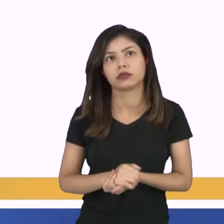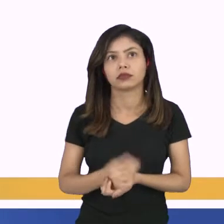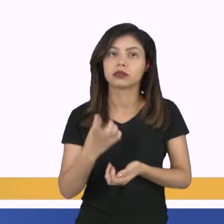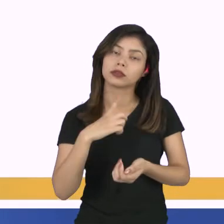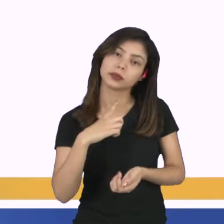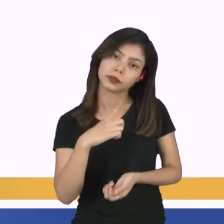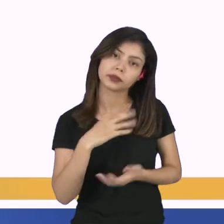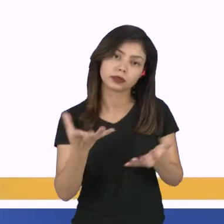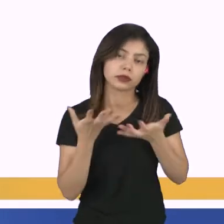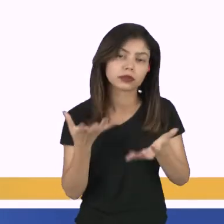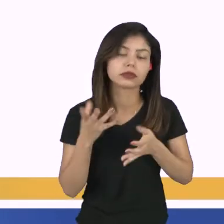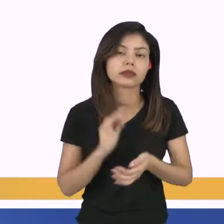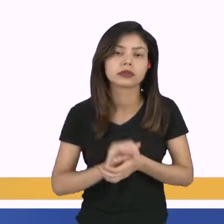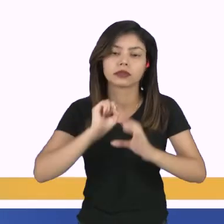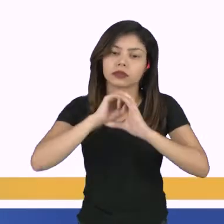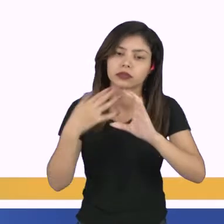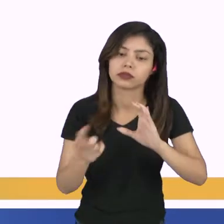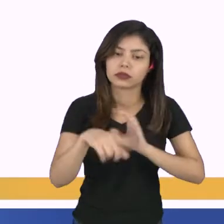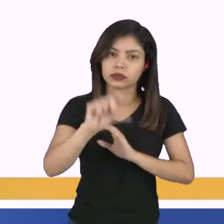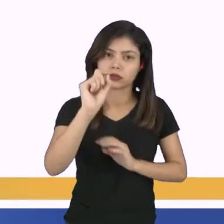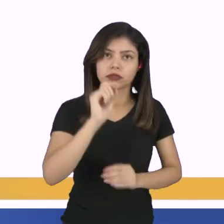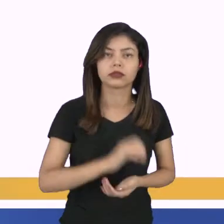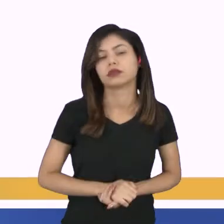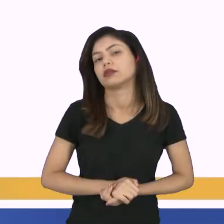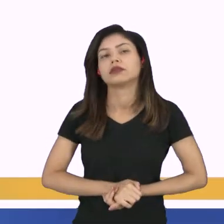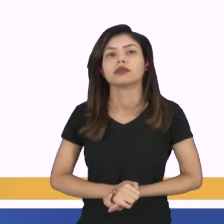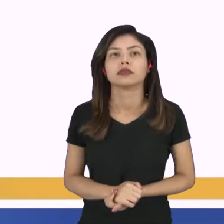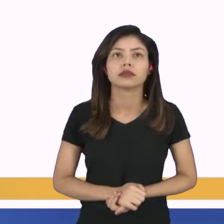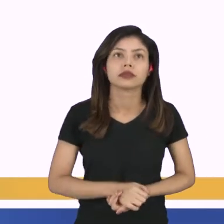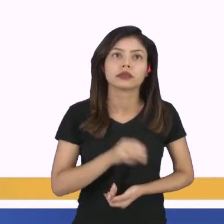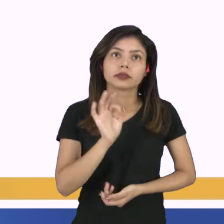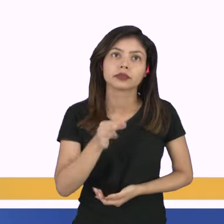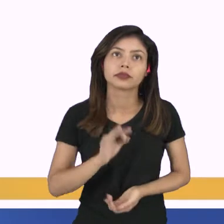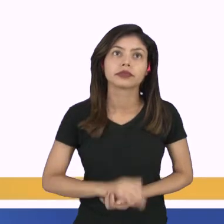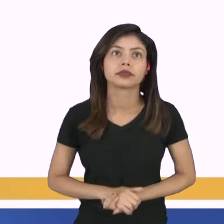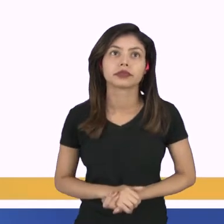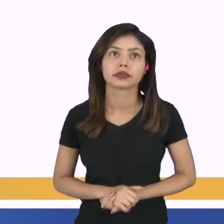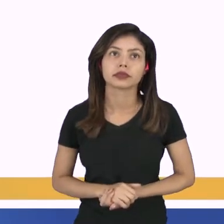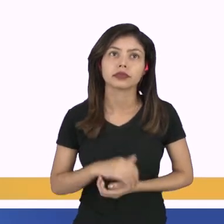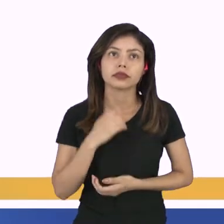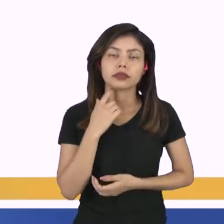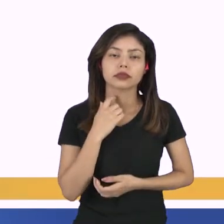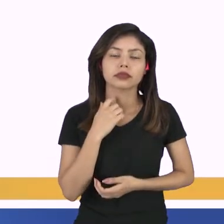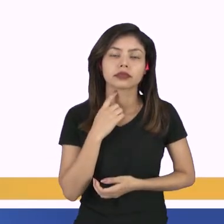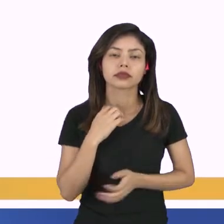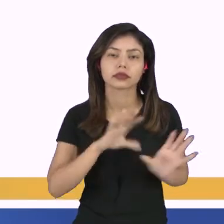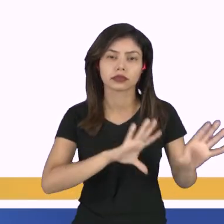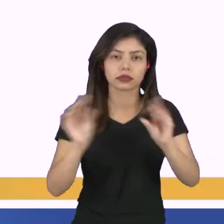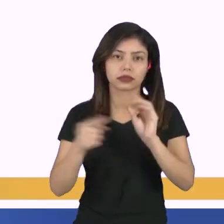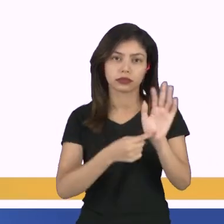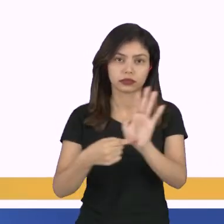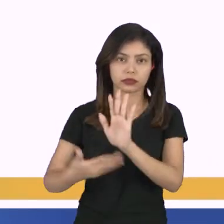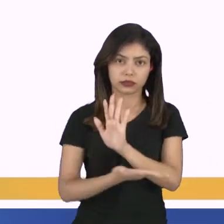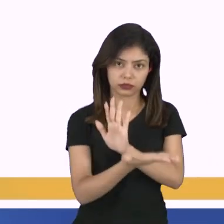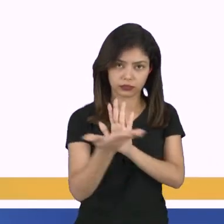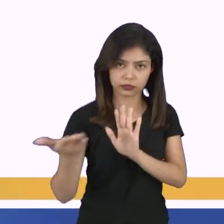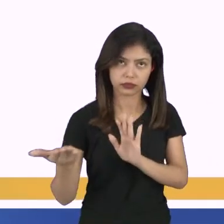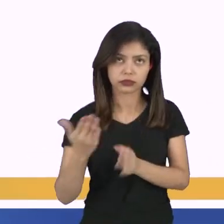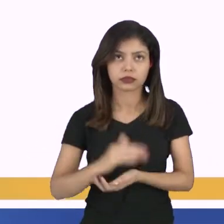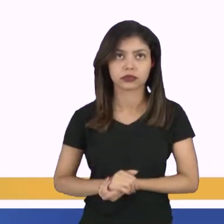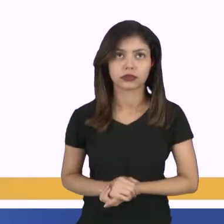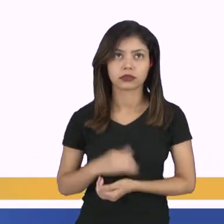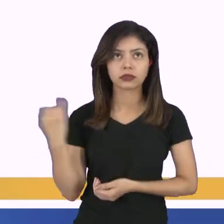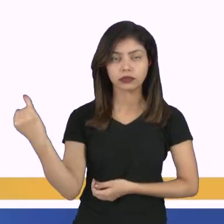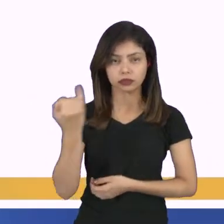eu desejo com aquela característica que eu selecionei. Certo, pessoal? E aí eu trago aqui para vocês